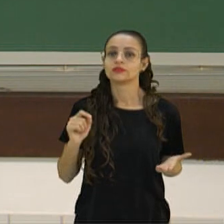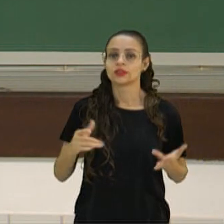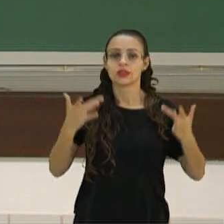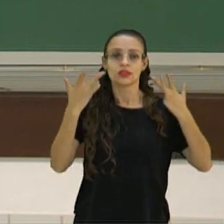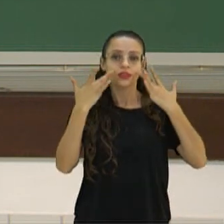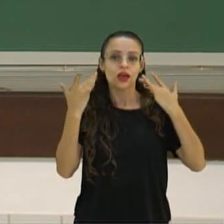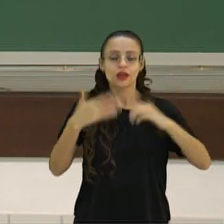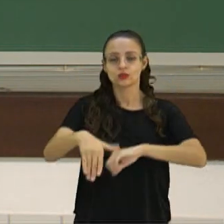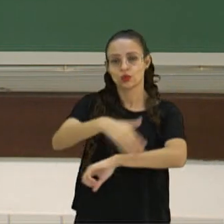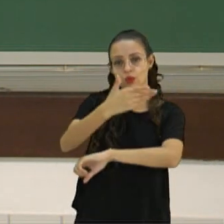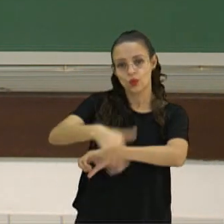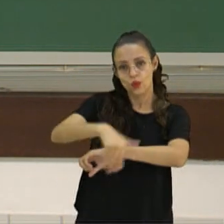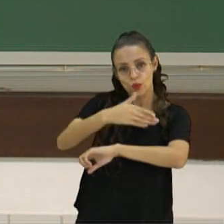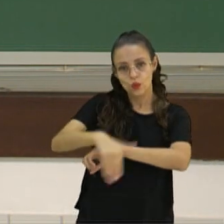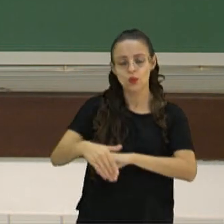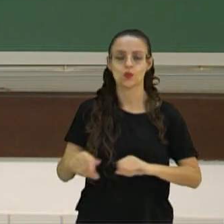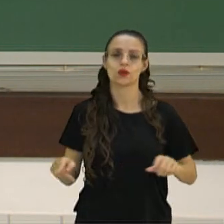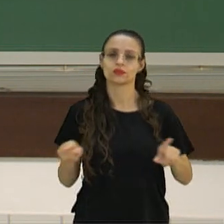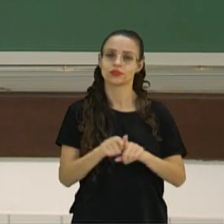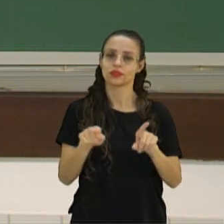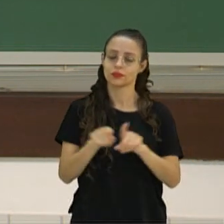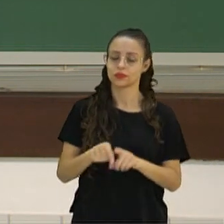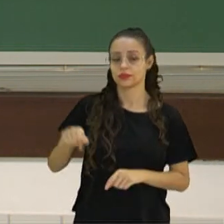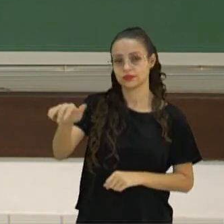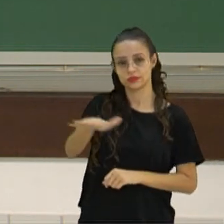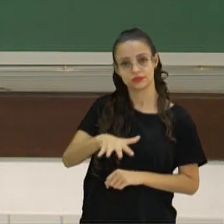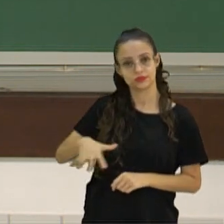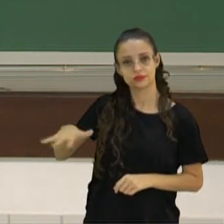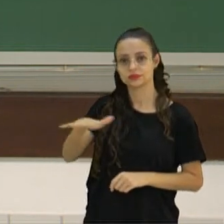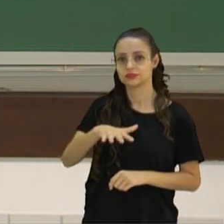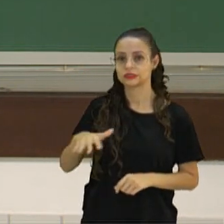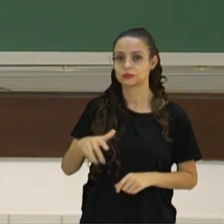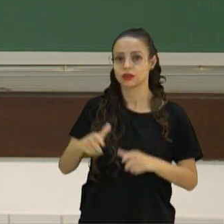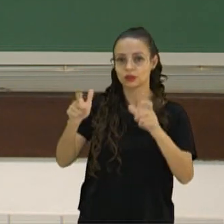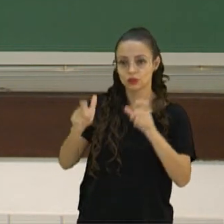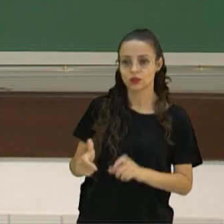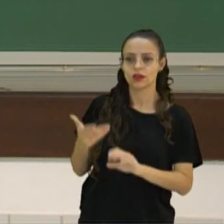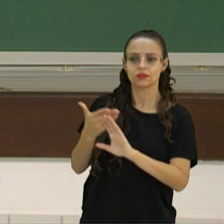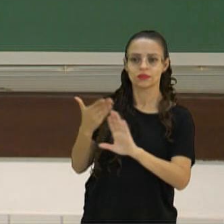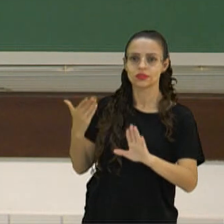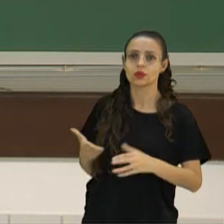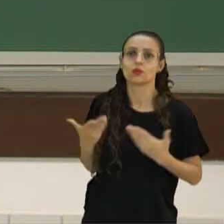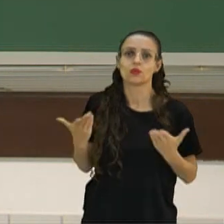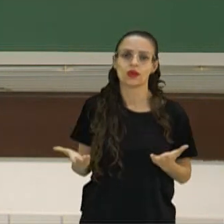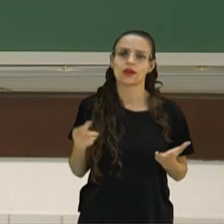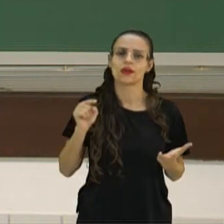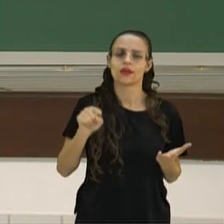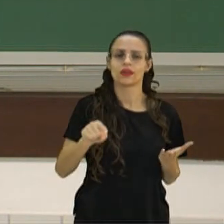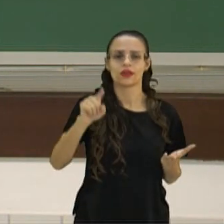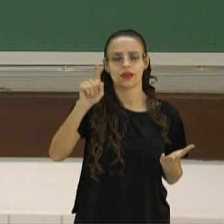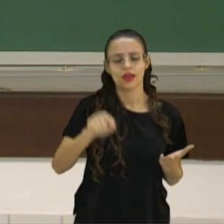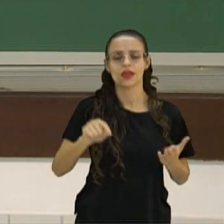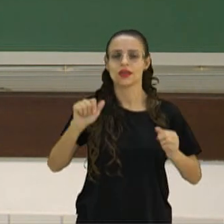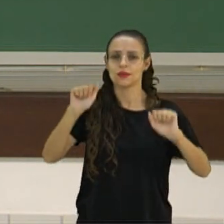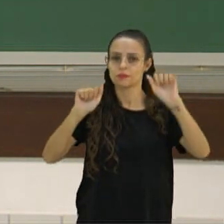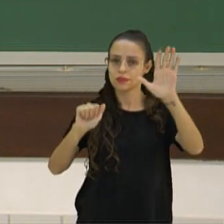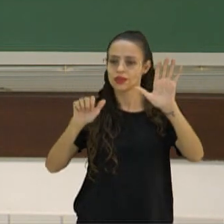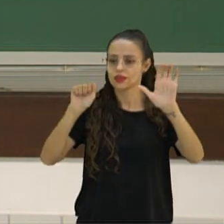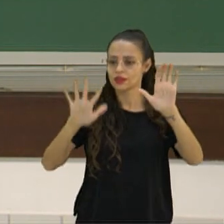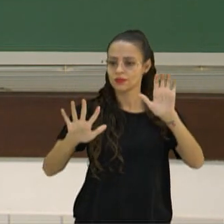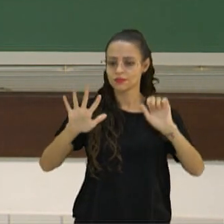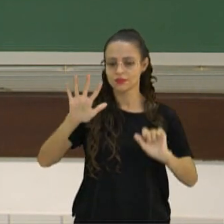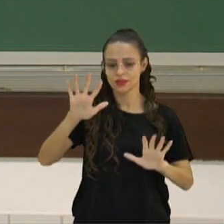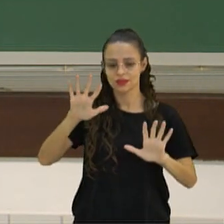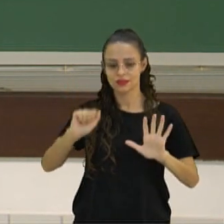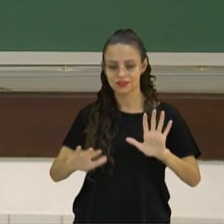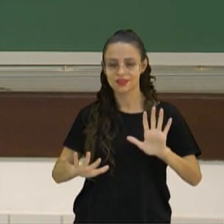teatros de rua, né, em teatros em espaços adequados e tudo mais, né? Então, a mímica sendo